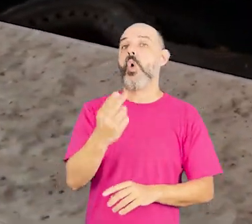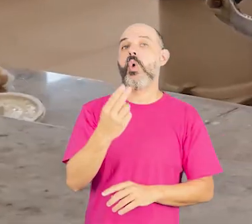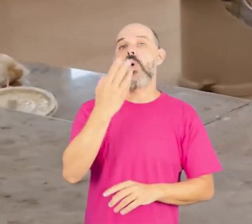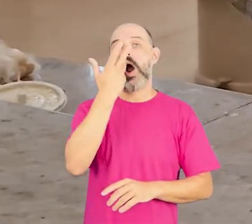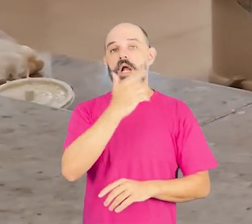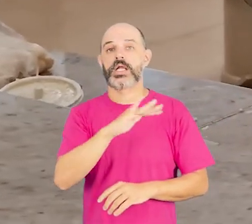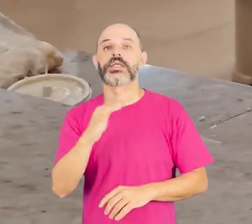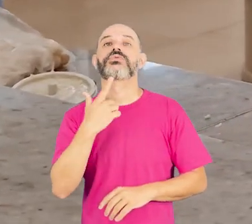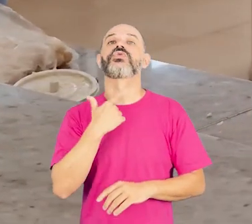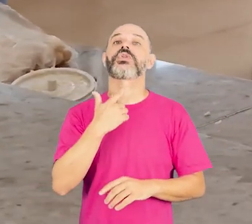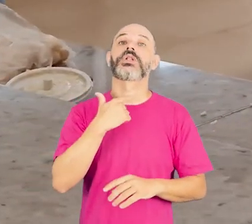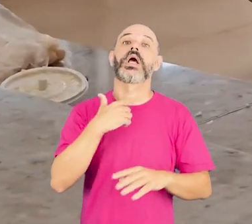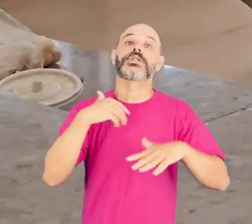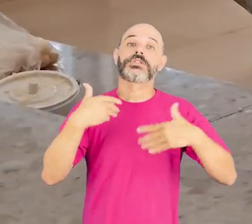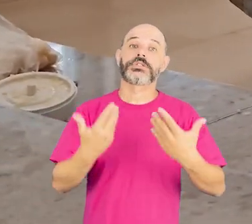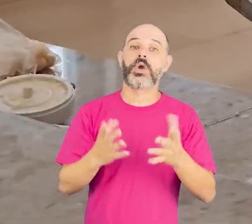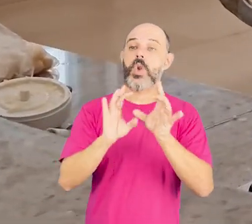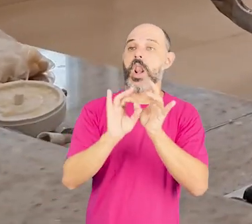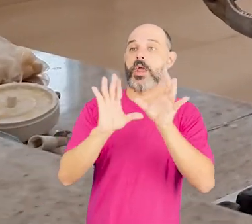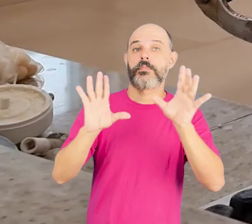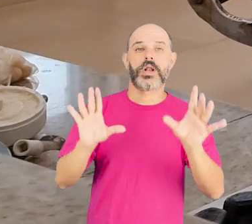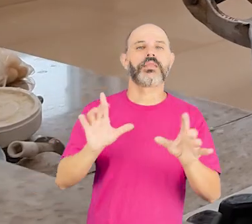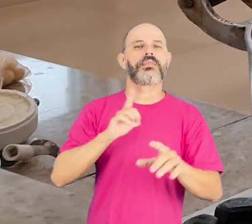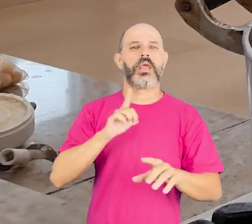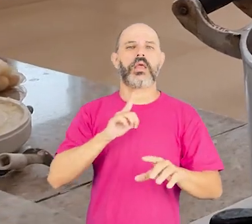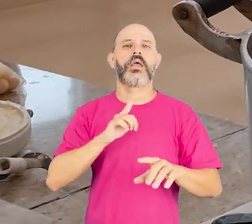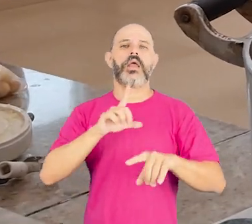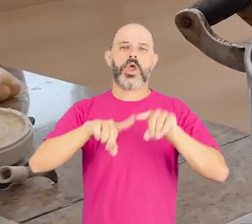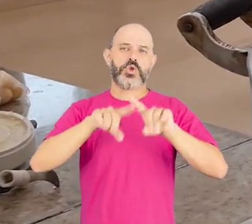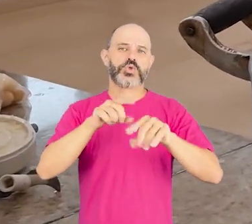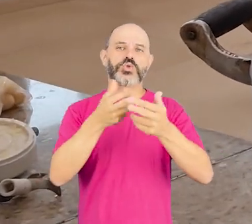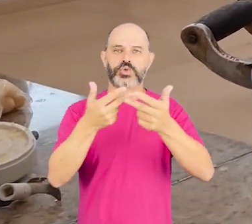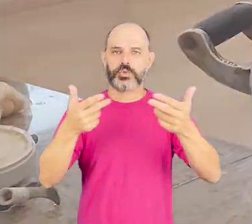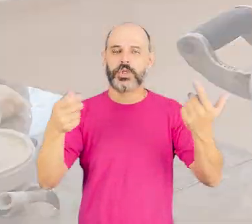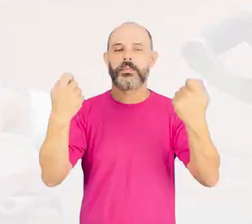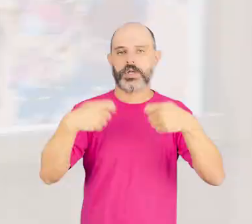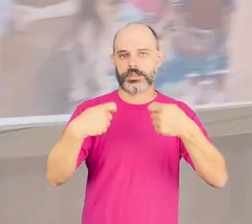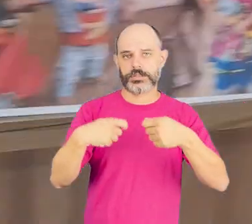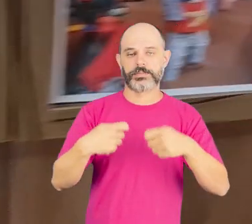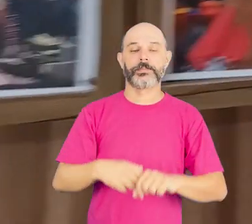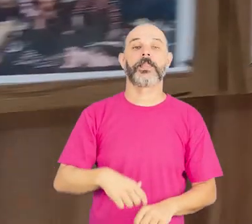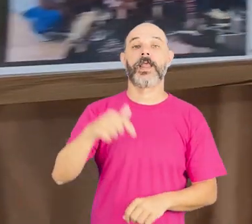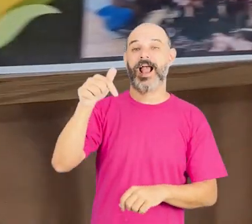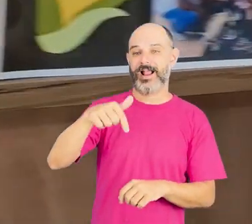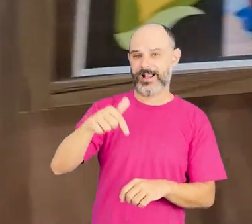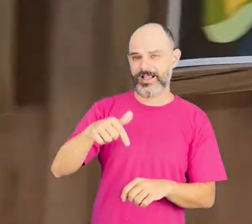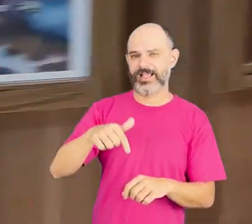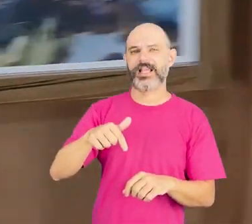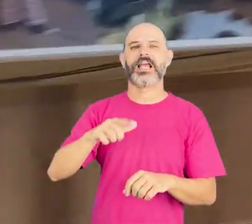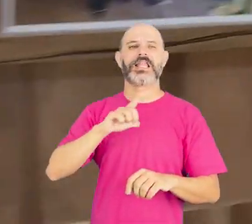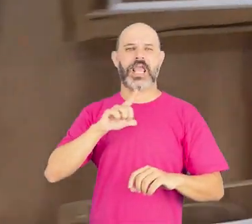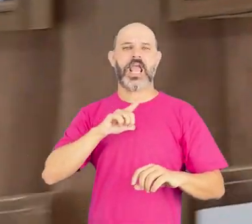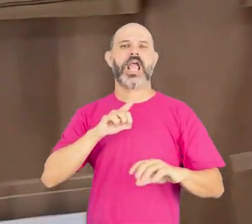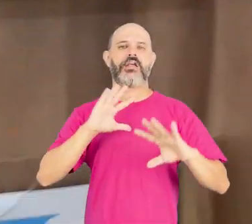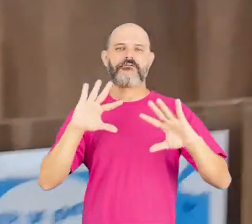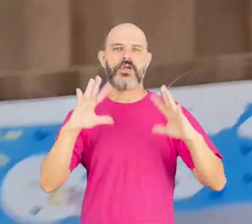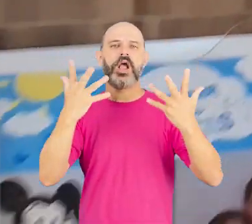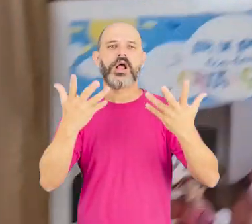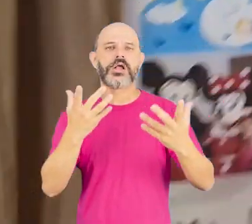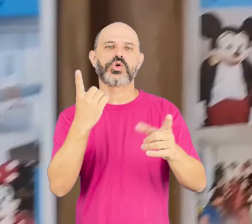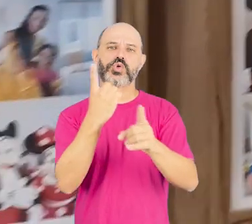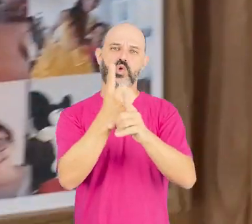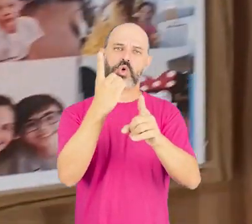vontade. Então eles têm essa liberdade de estar fazendo e a gente tem todos os equipamentos necessários. E aqui são realizados muitos